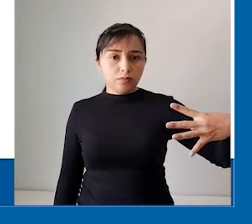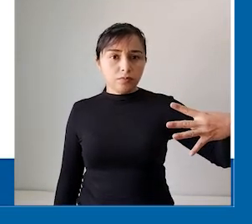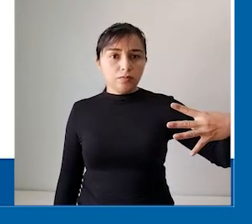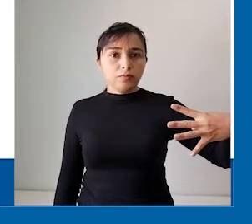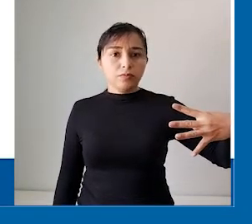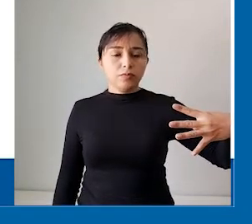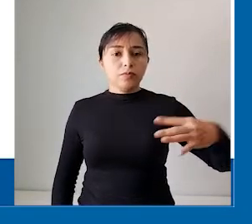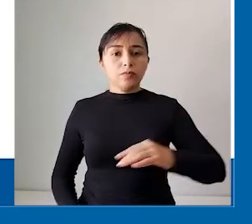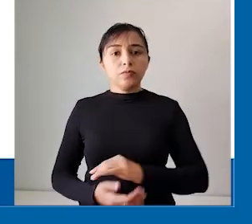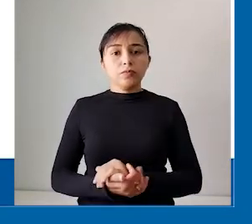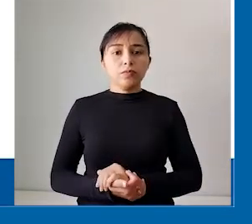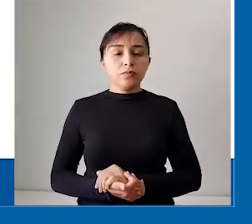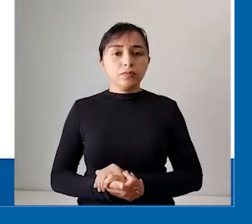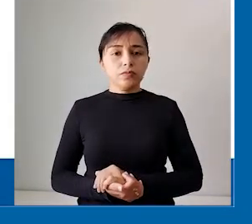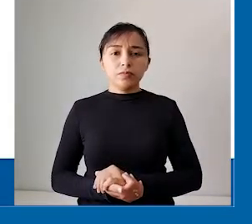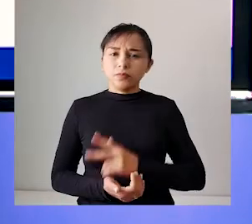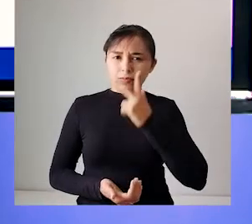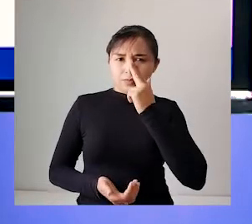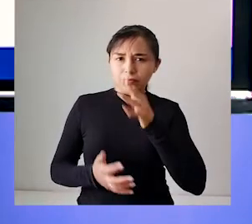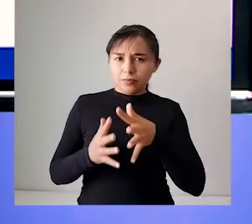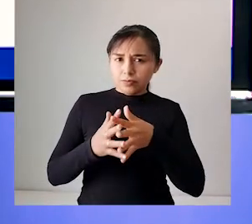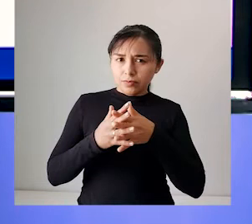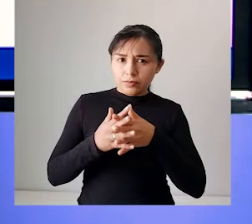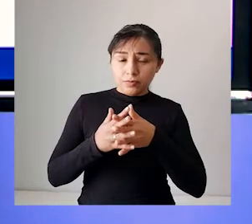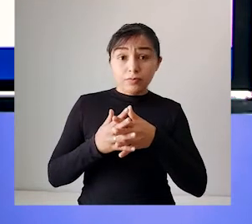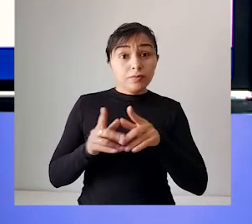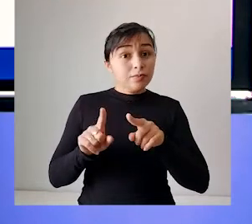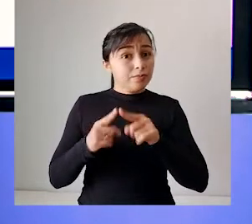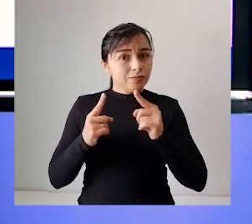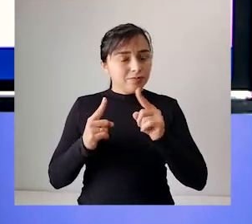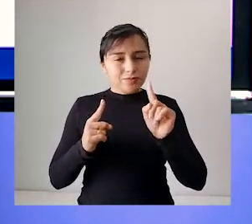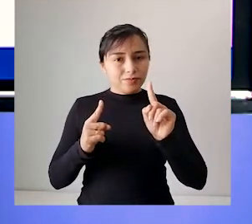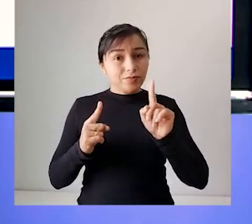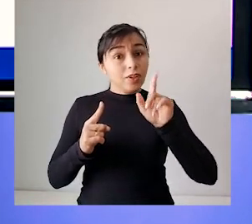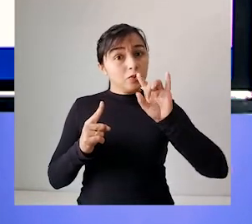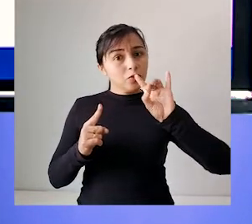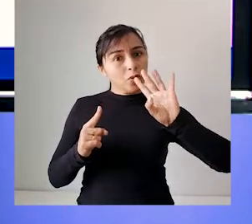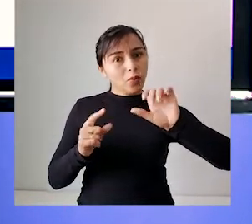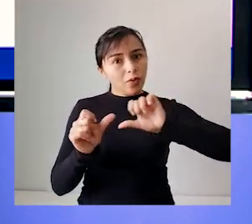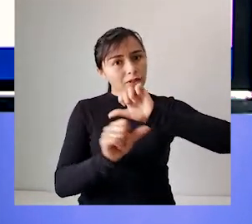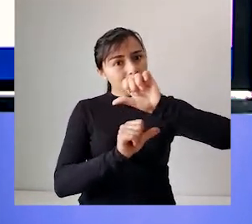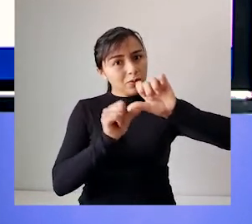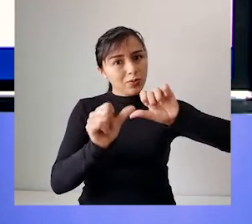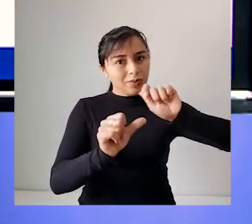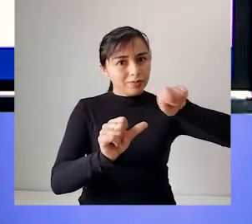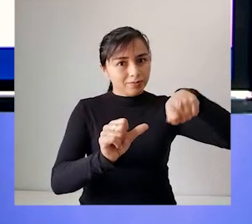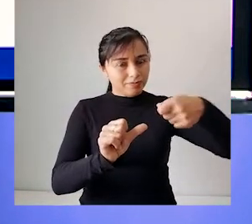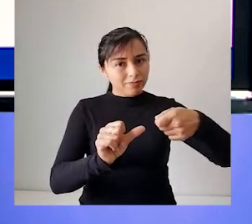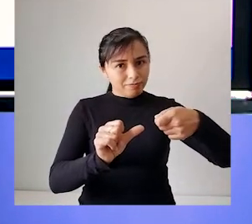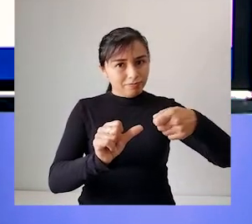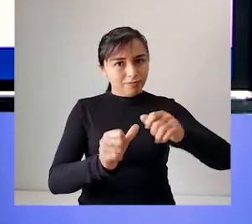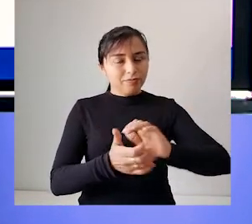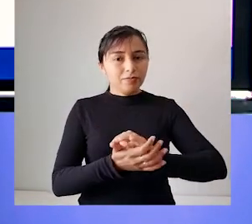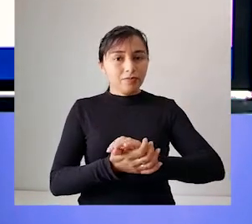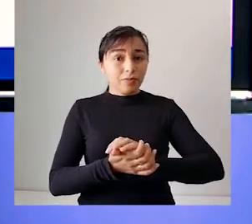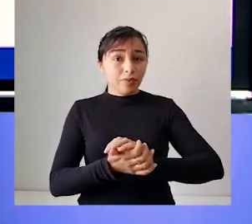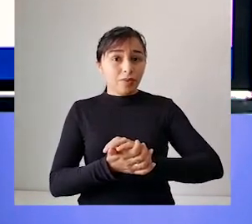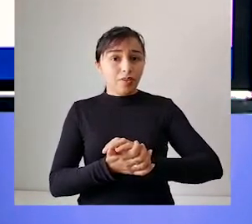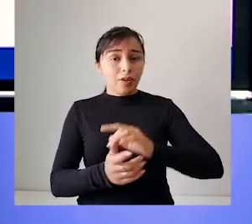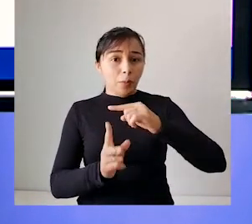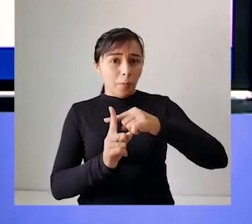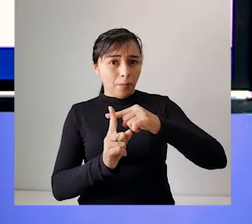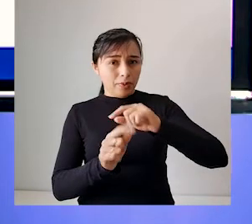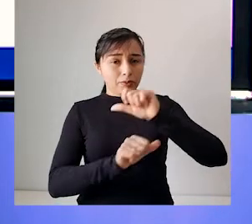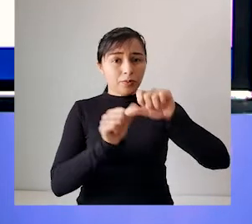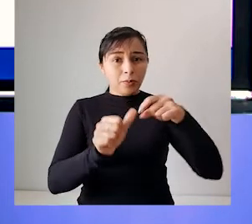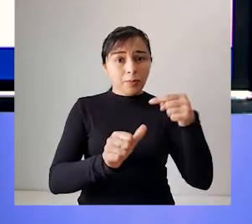324. Então pode parecer que ficou um pouco confuso aqui, mas ocorreu as trocas de sinais. Poderia ocorrer da mesma maneira